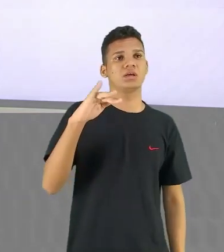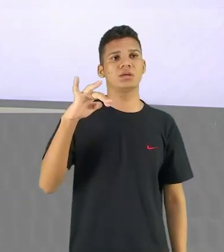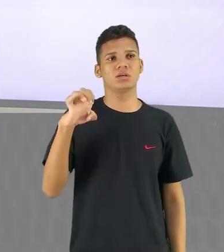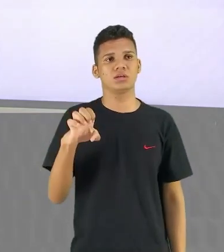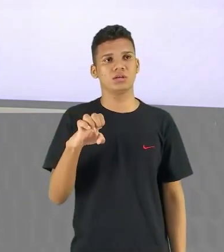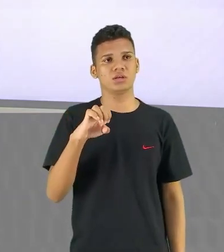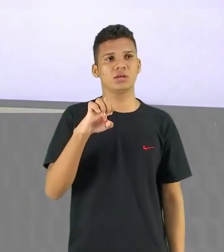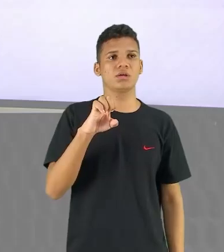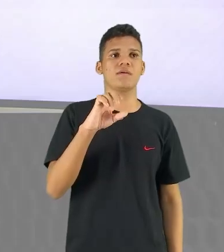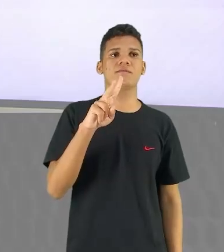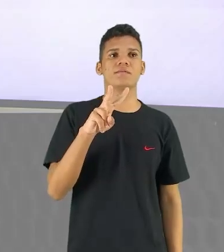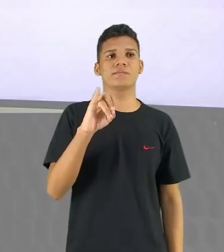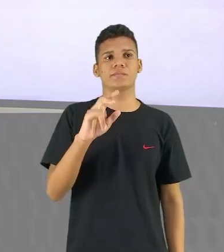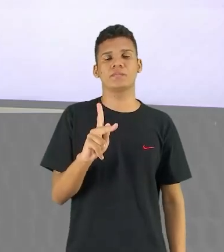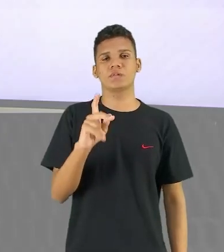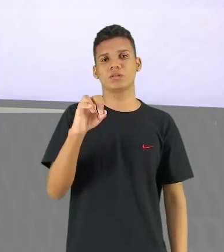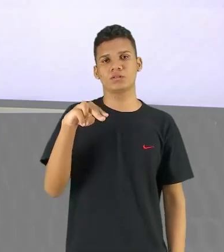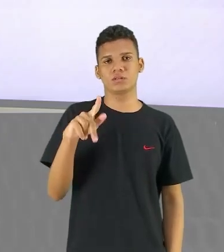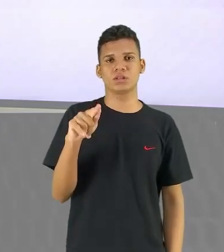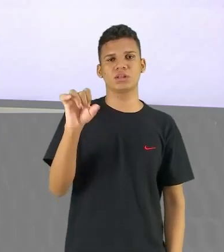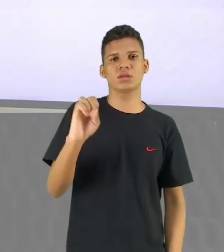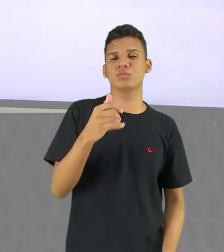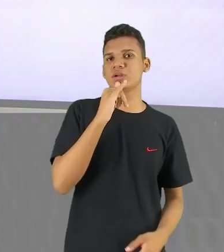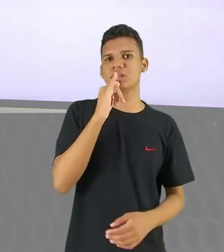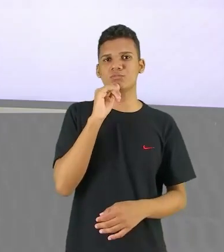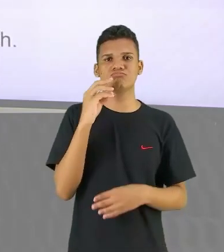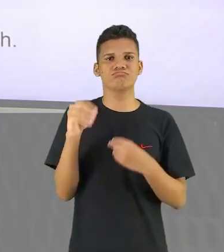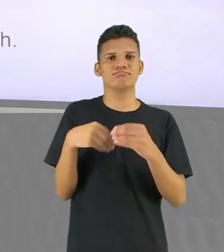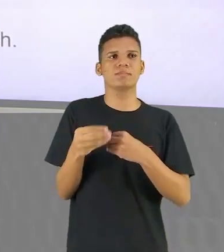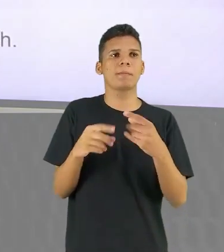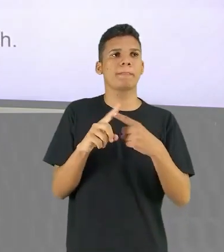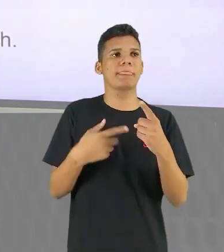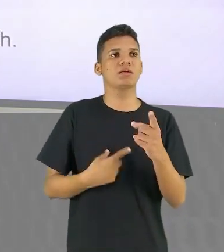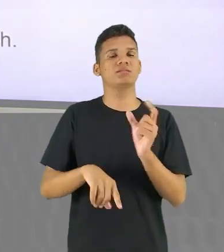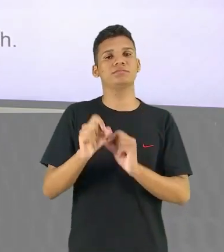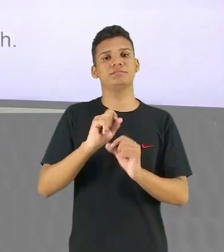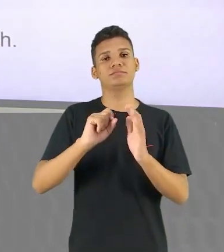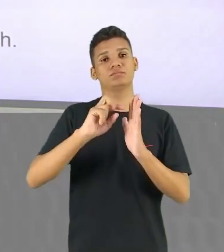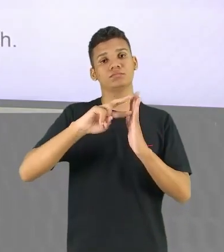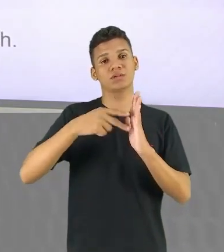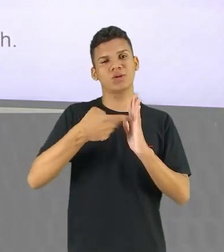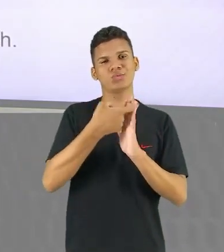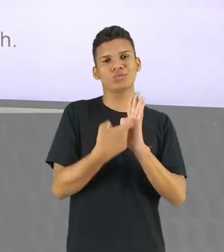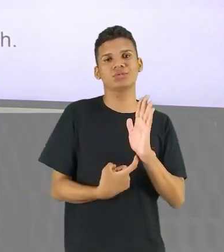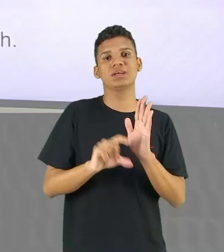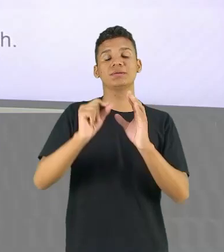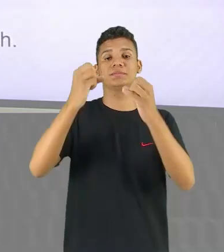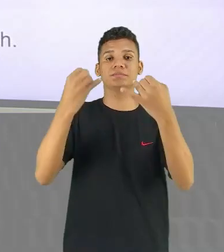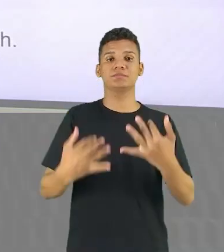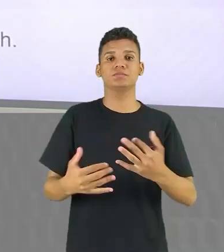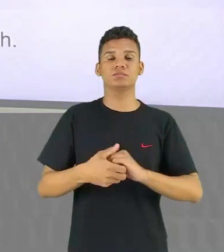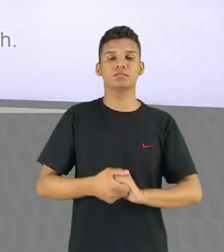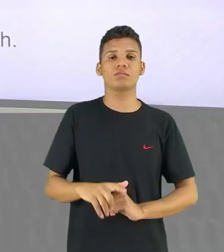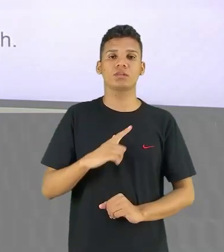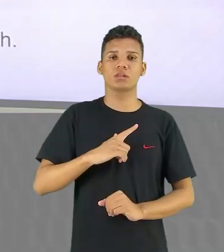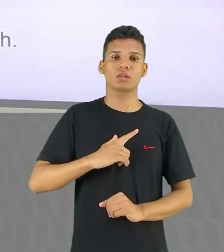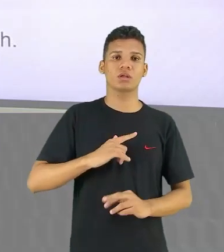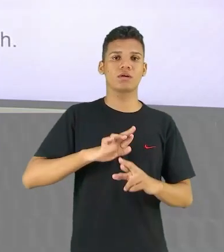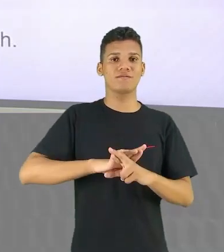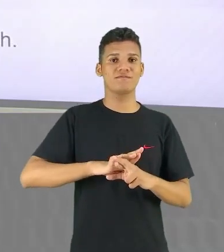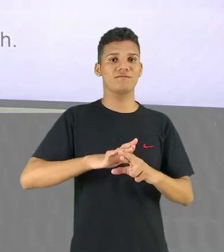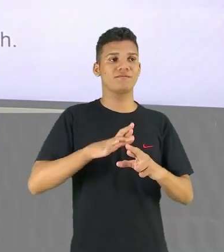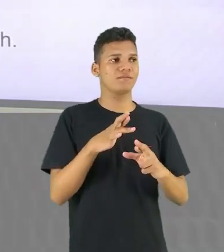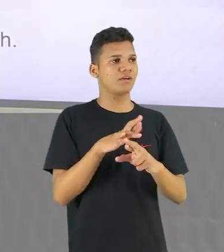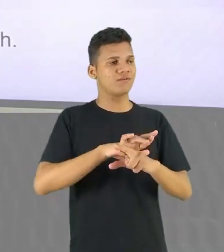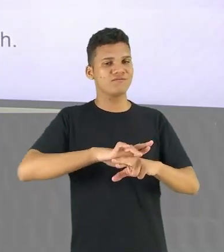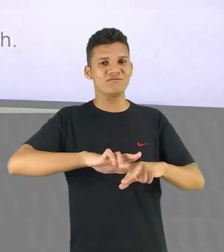e mistura eles vigorosamente. Então, basicamente, o que o texto está fazendo é falando das diversas